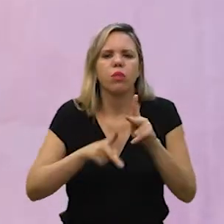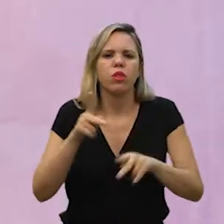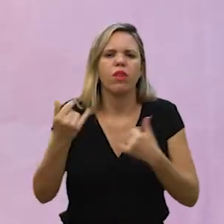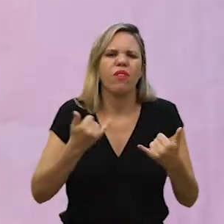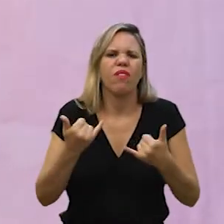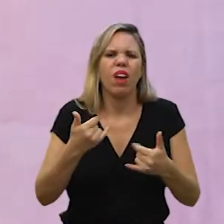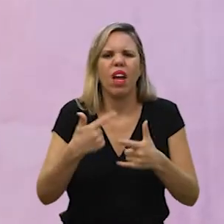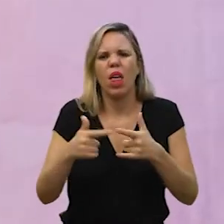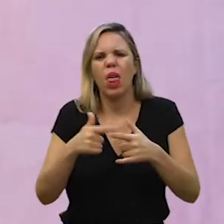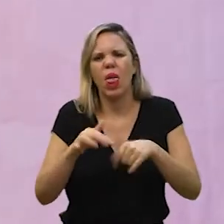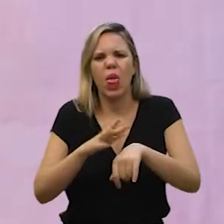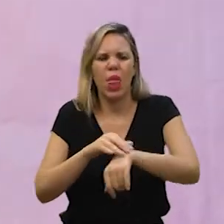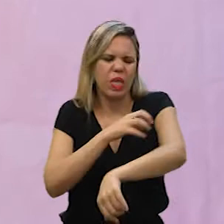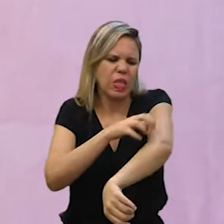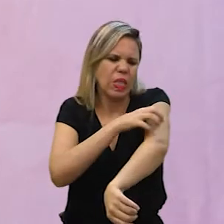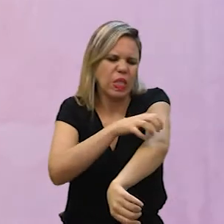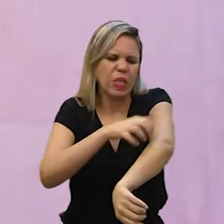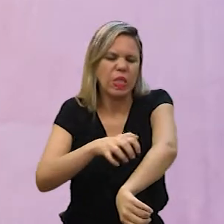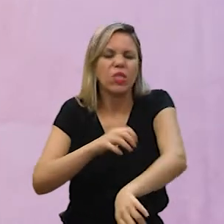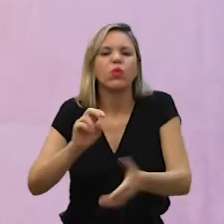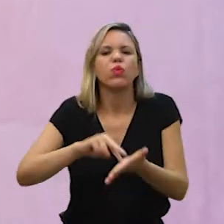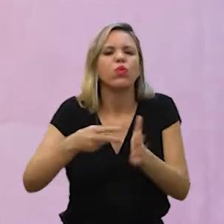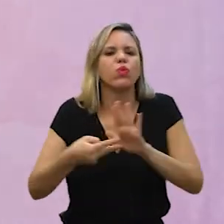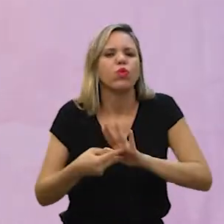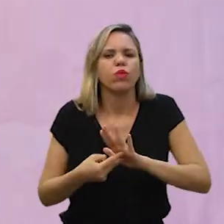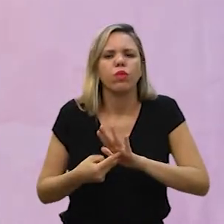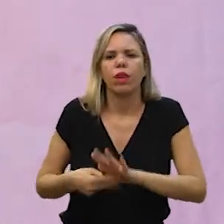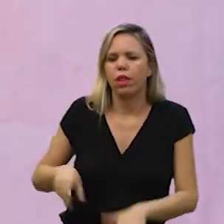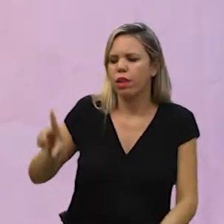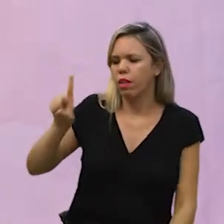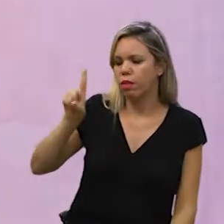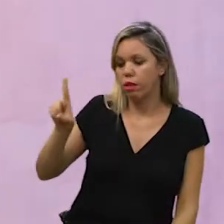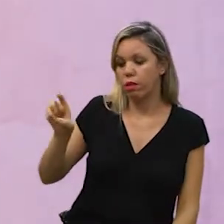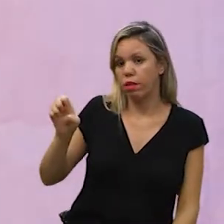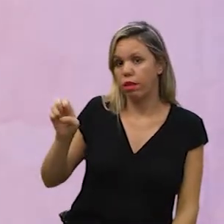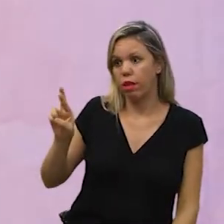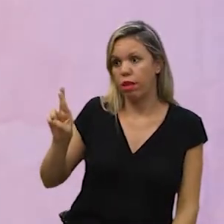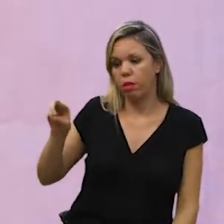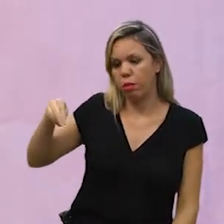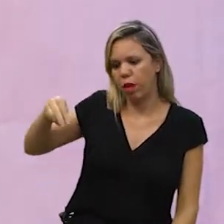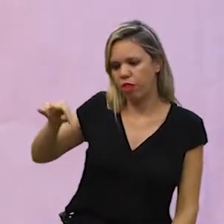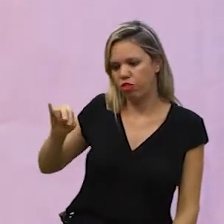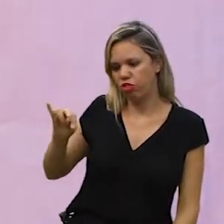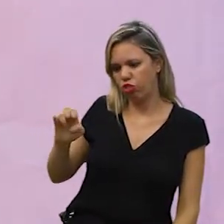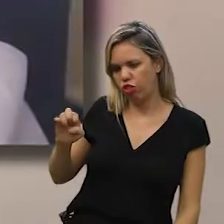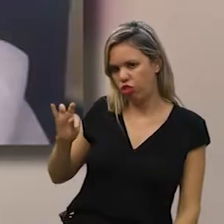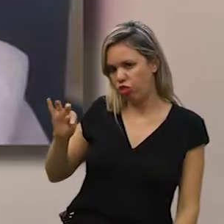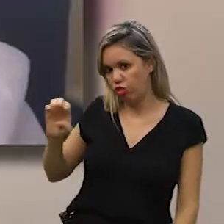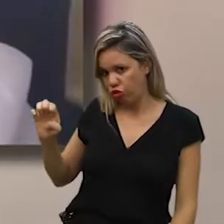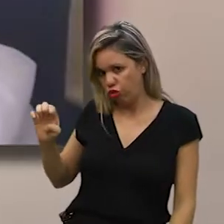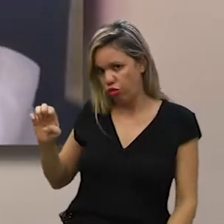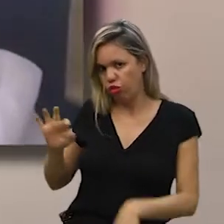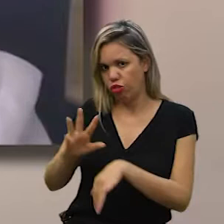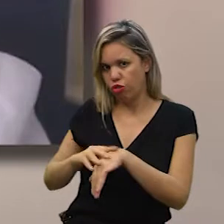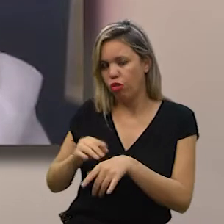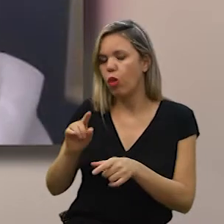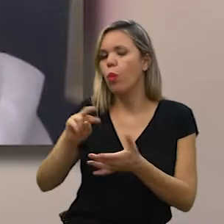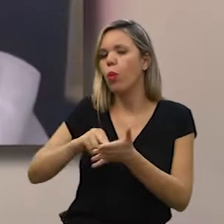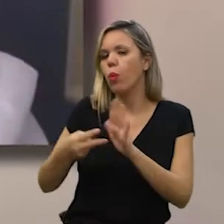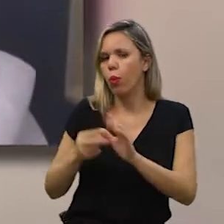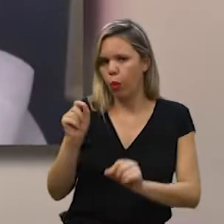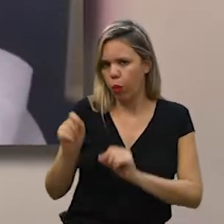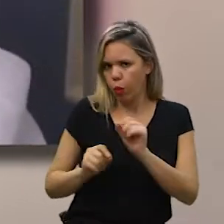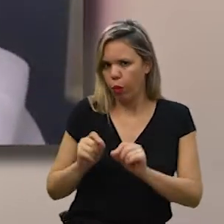fala, tô com dermatite, isso é dermatite, mas afinal, o que é a dermatite? Então,